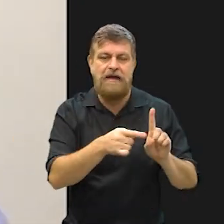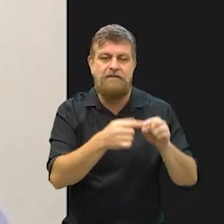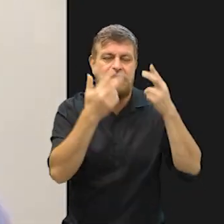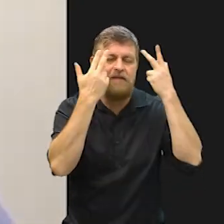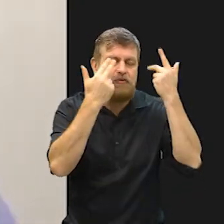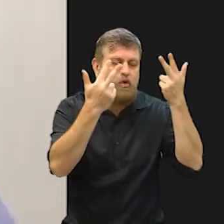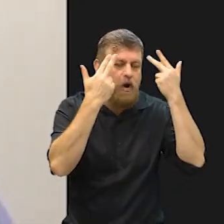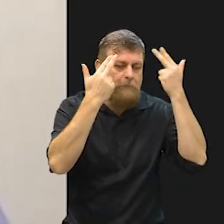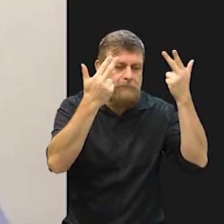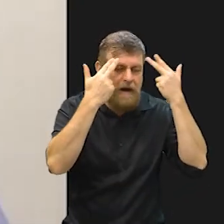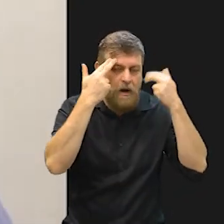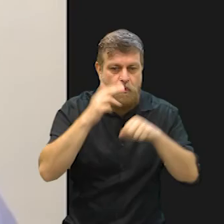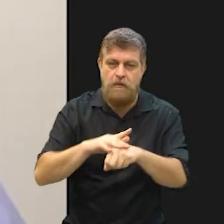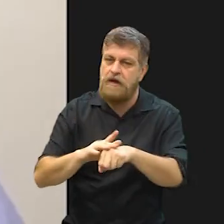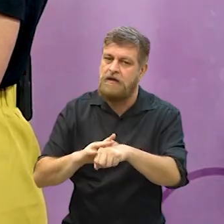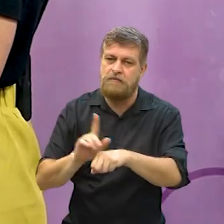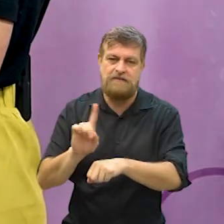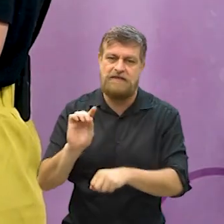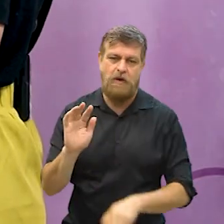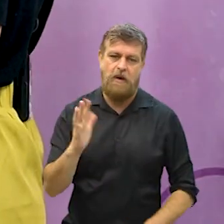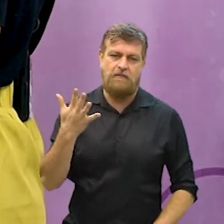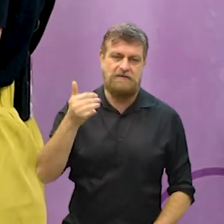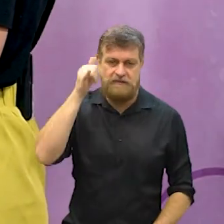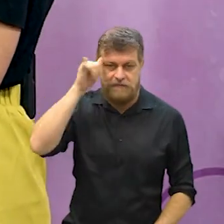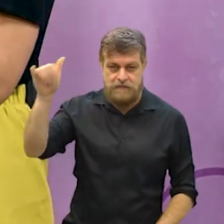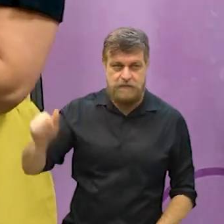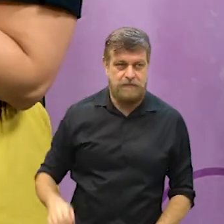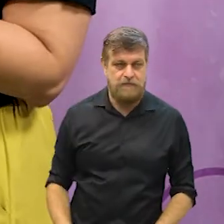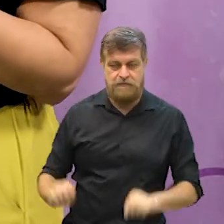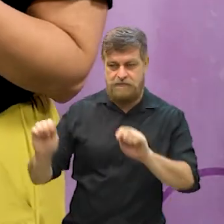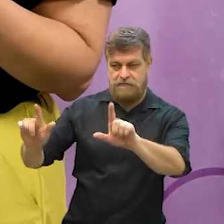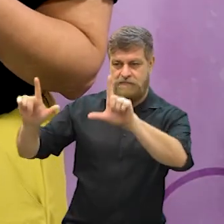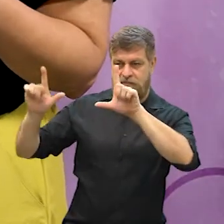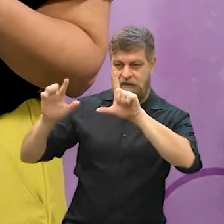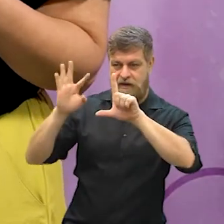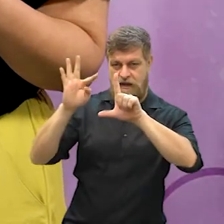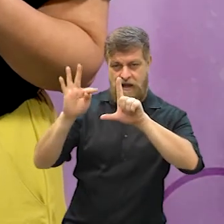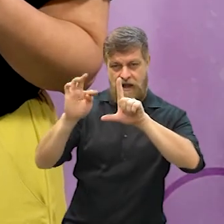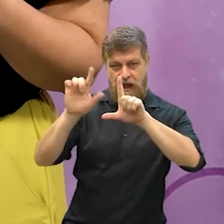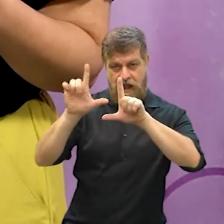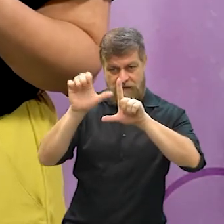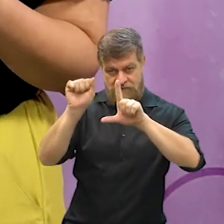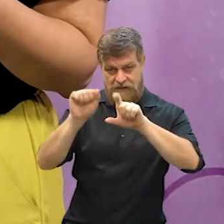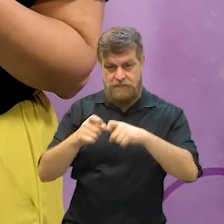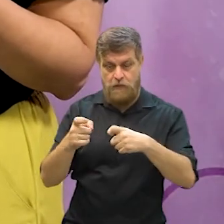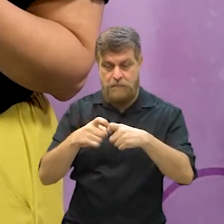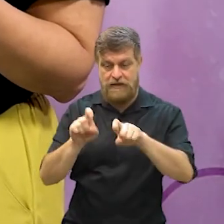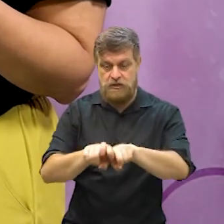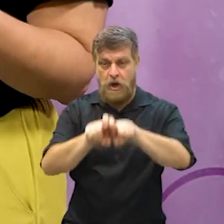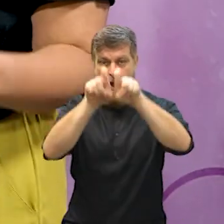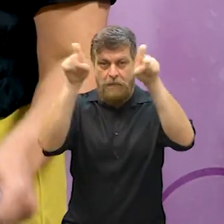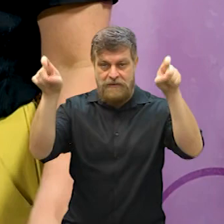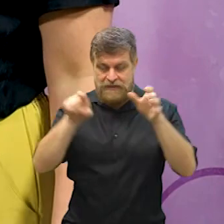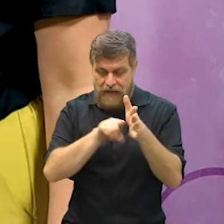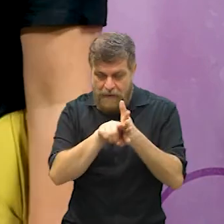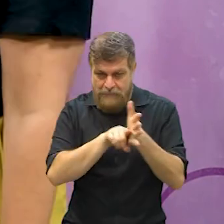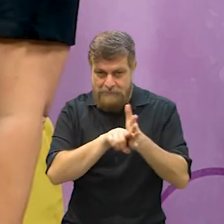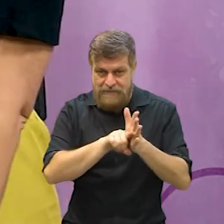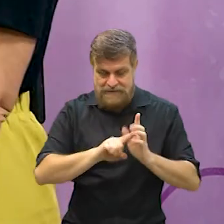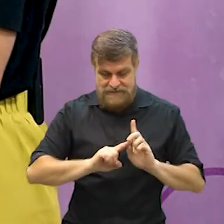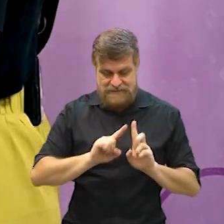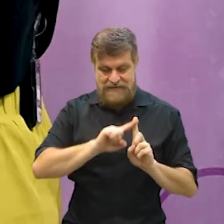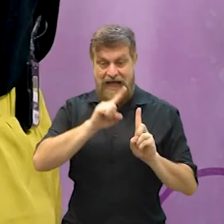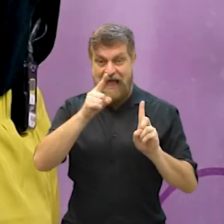elas não aconteçam. Tá? Dr. Fábio Peralta, ele é ginecologista, obstetra, especialista em medicina